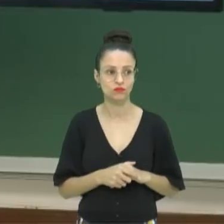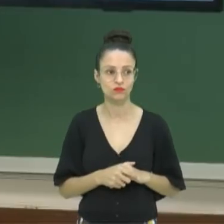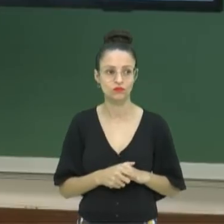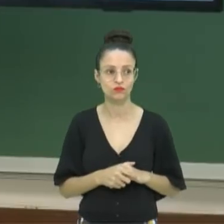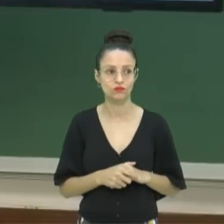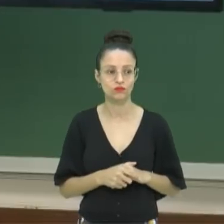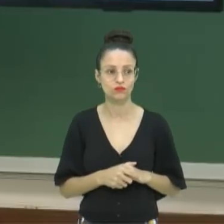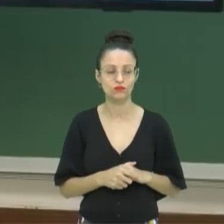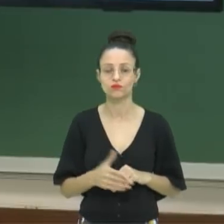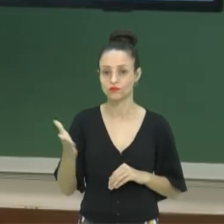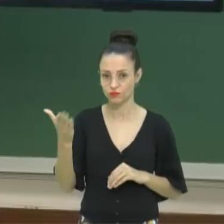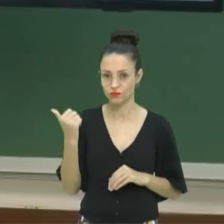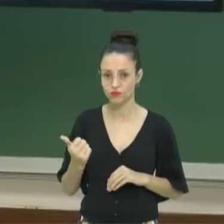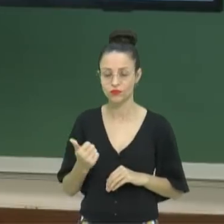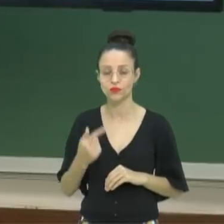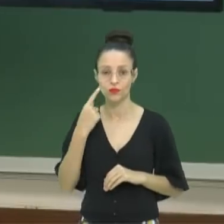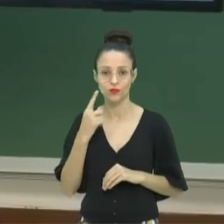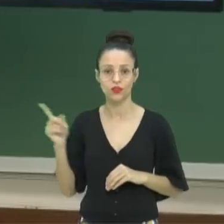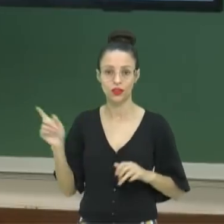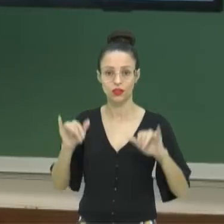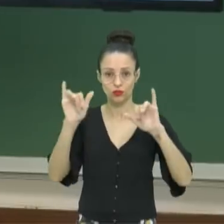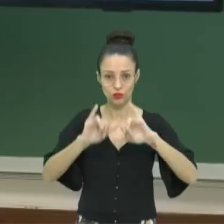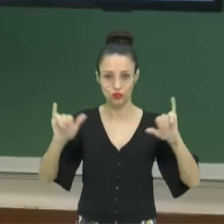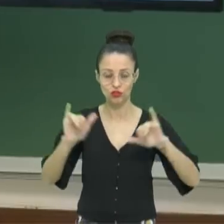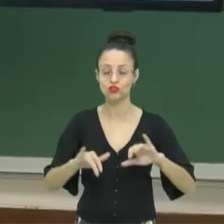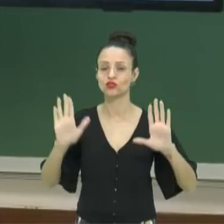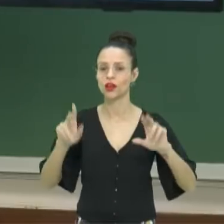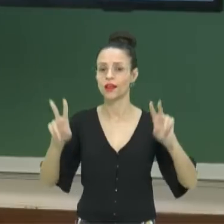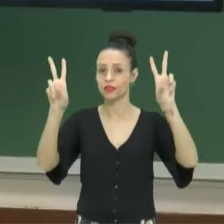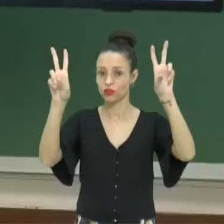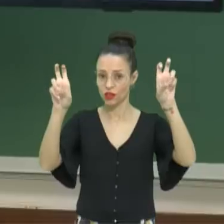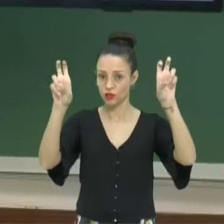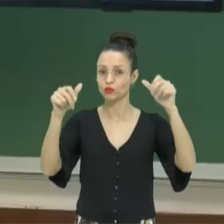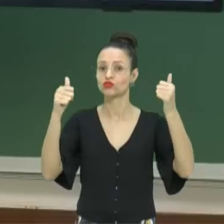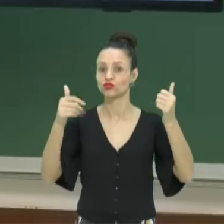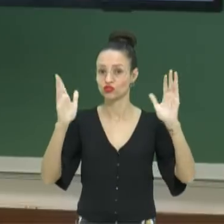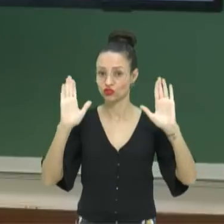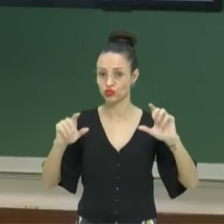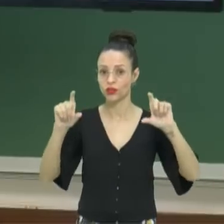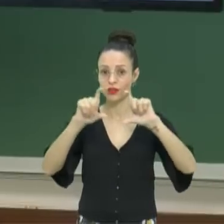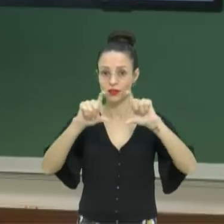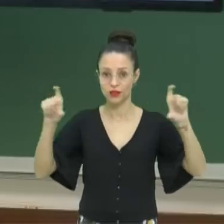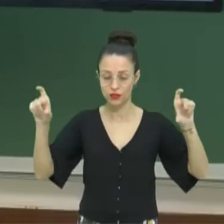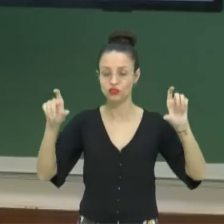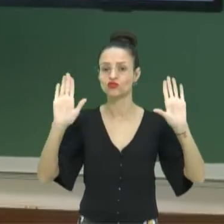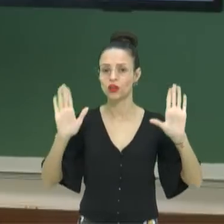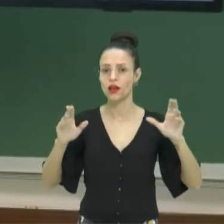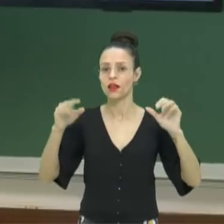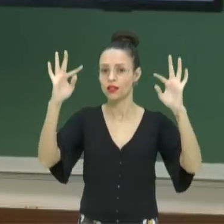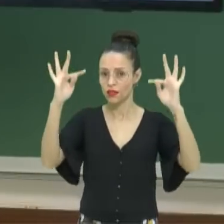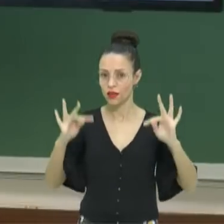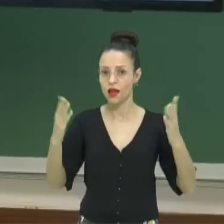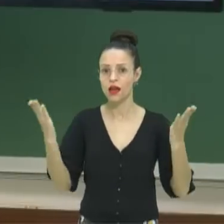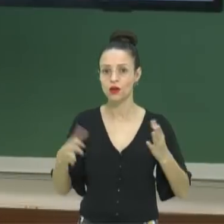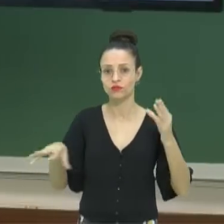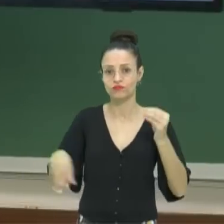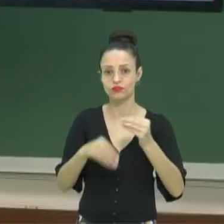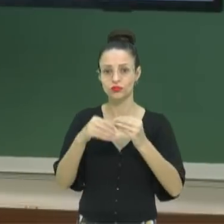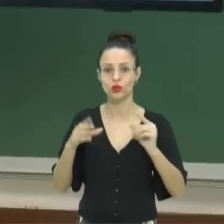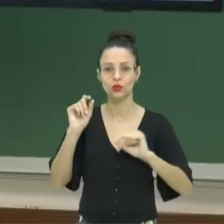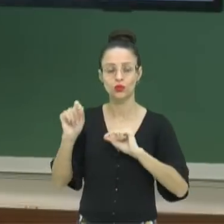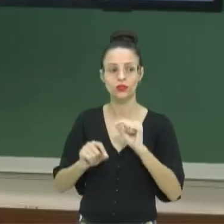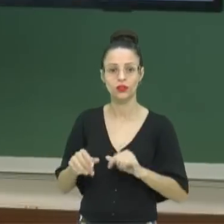encontramos essa notícia. Vamos lá para a notícia. Nós lemos o título e lemos a linha fina, né? E agora nós vamos ver